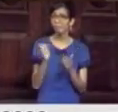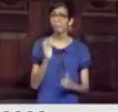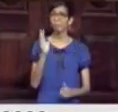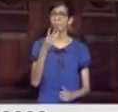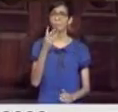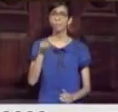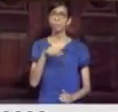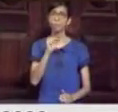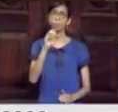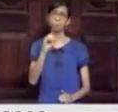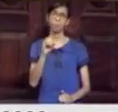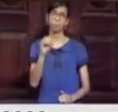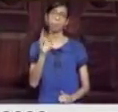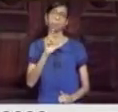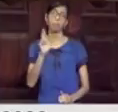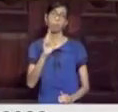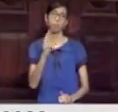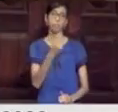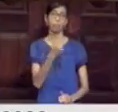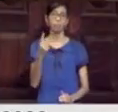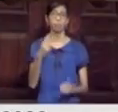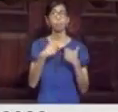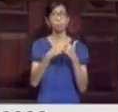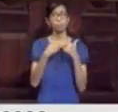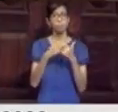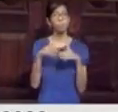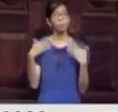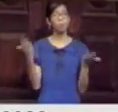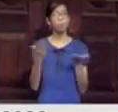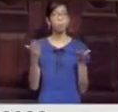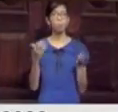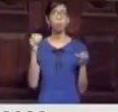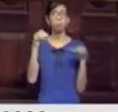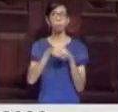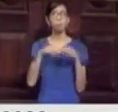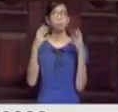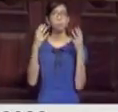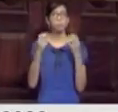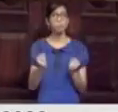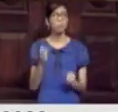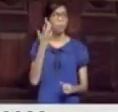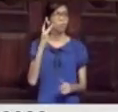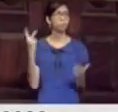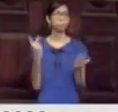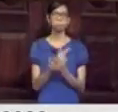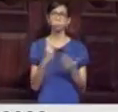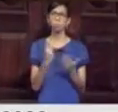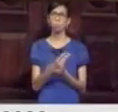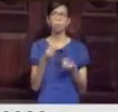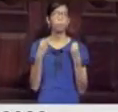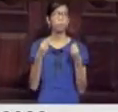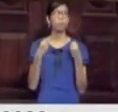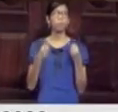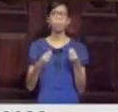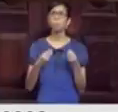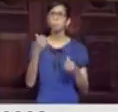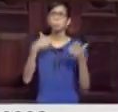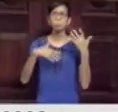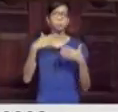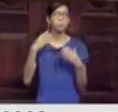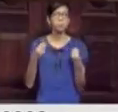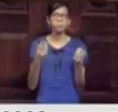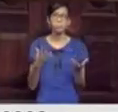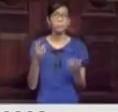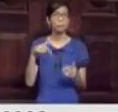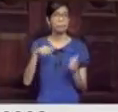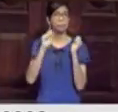com 2 integrações. Então, o que foi aprovado hoje, na minha opinião, foi um absurdo, injustificável, essa